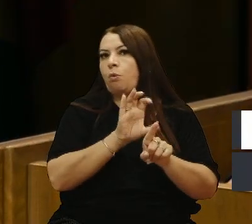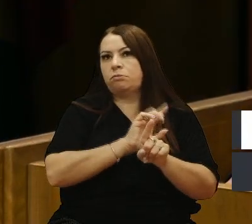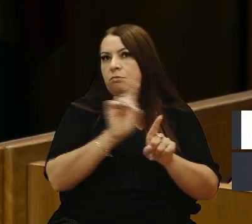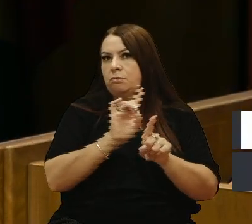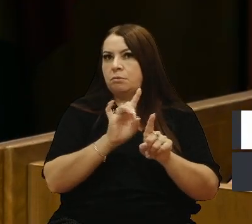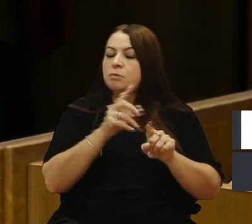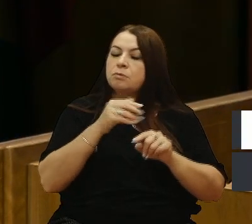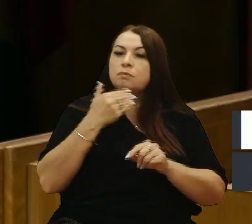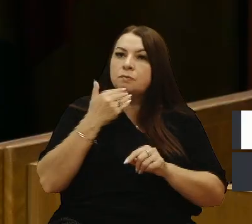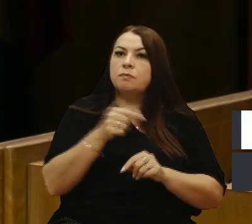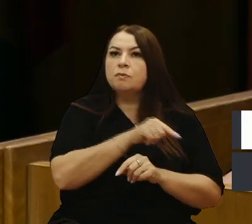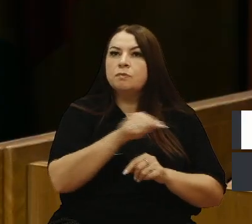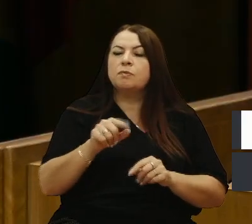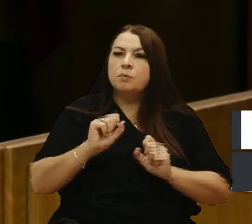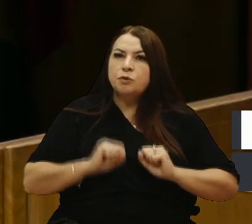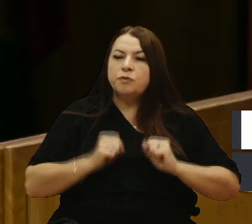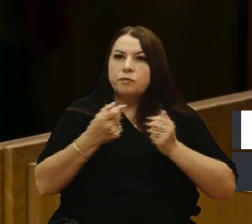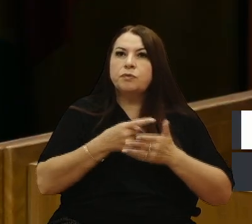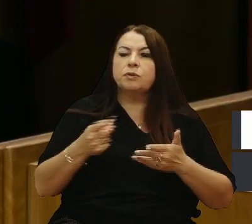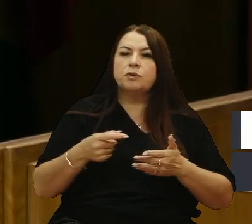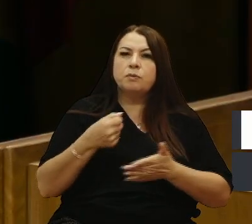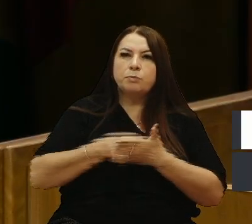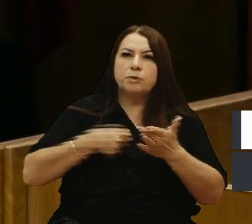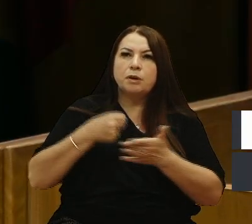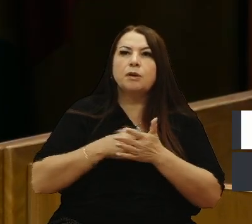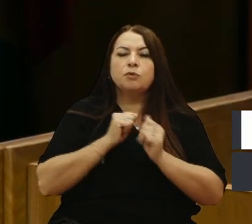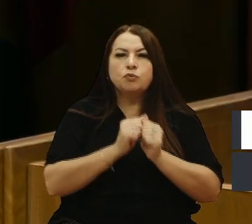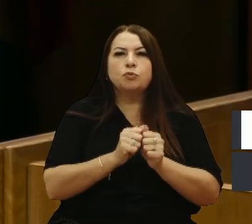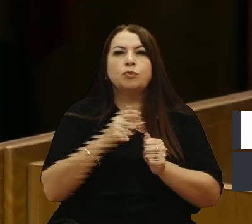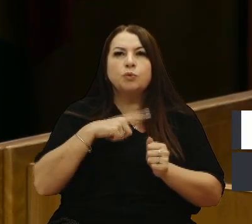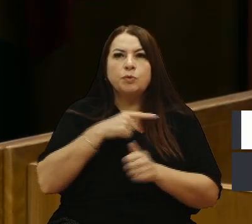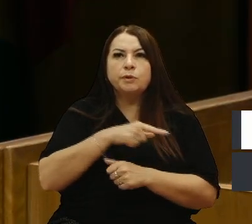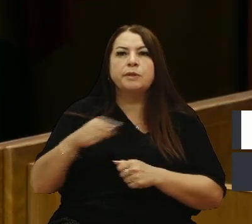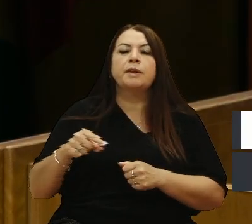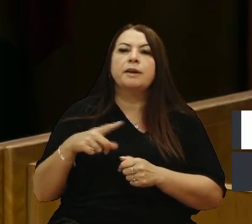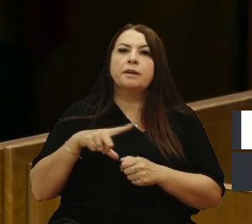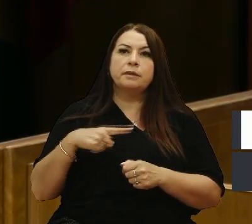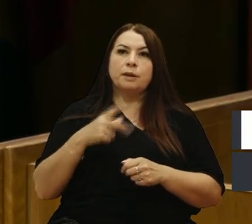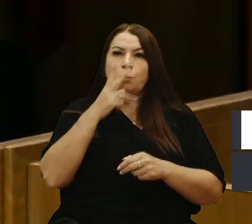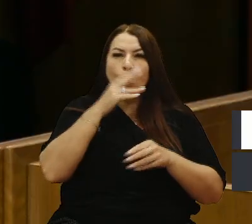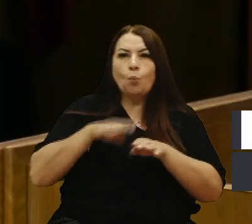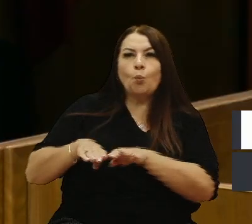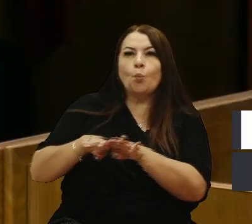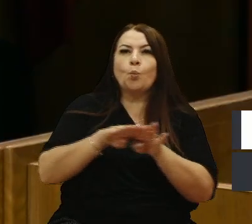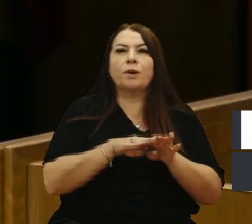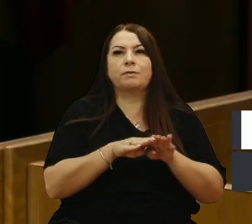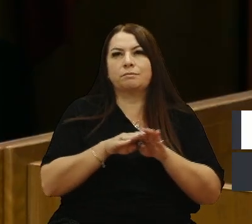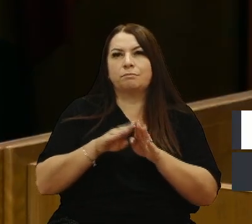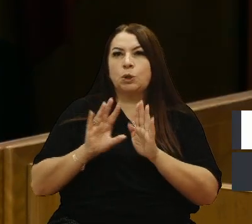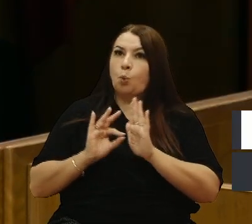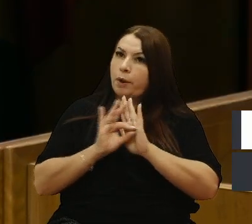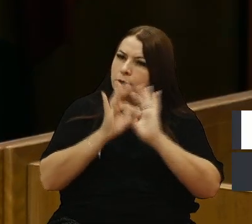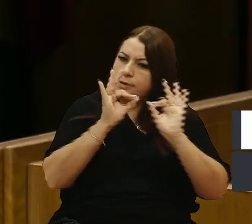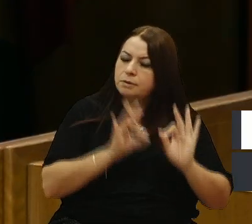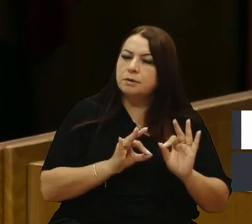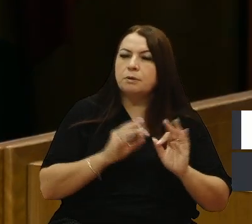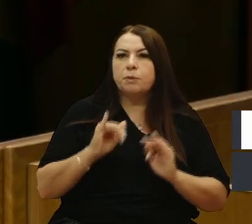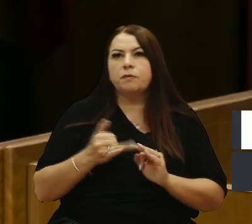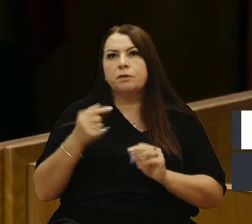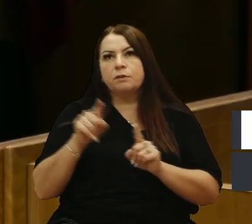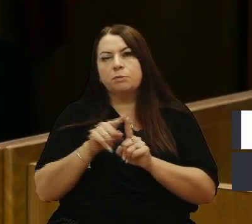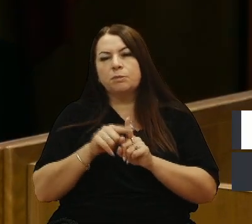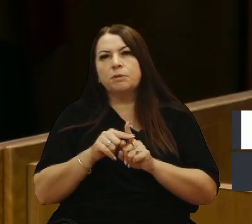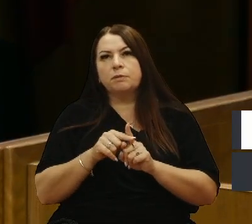que eu sou a favor e que eu defendo e que eu vou batalhar por isso, que a gente também tenha, que haja uma igualdade, que haja coerência. Eu quero aproveitar aqui para